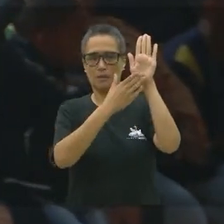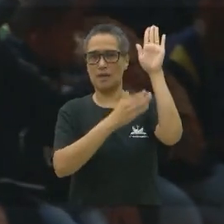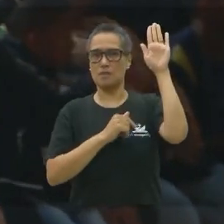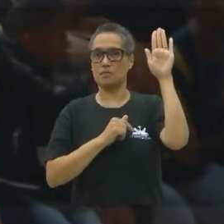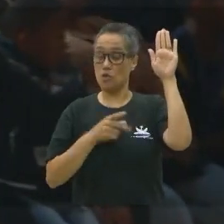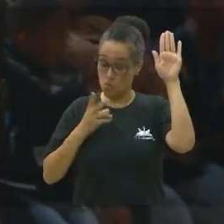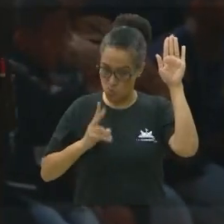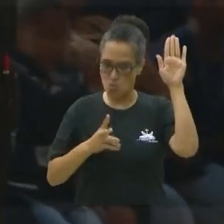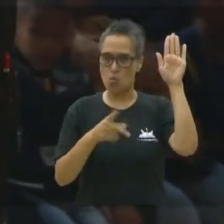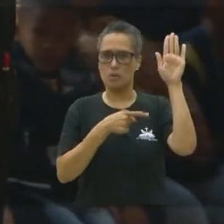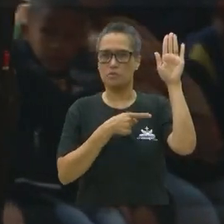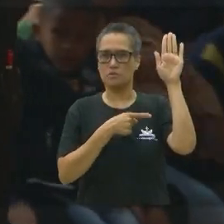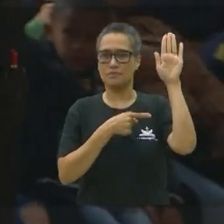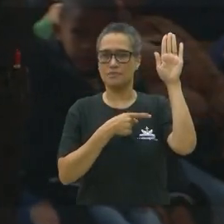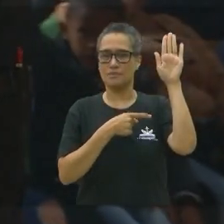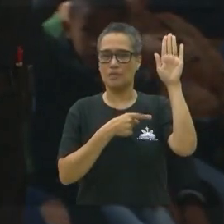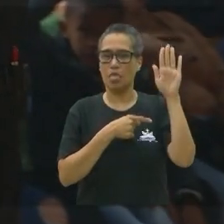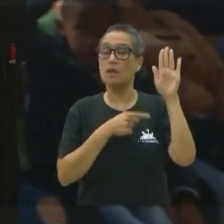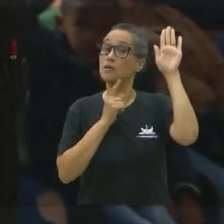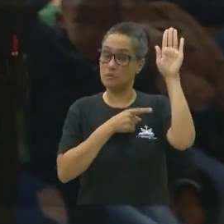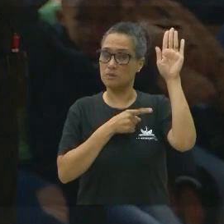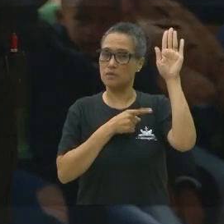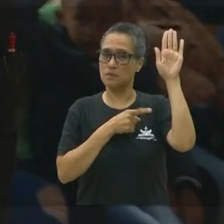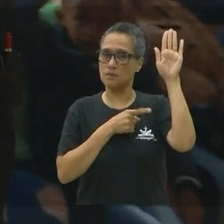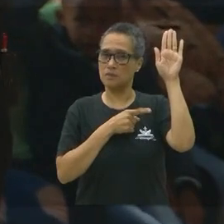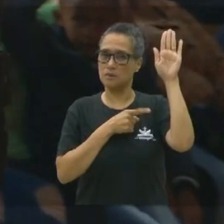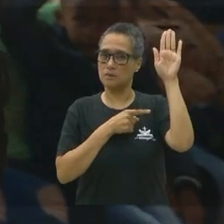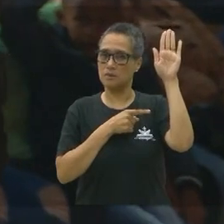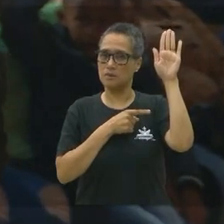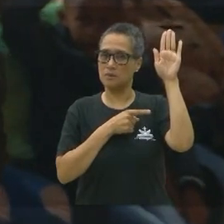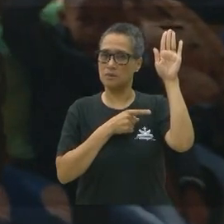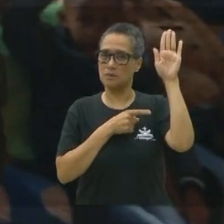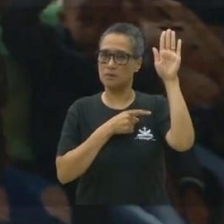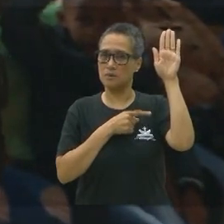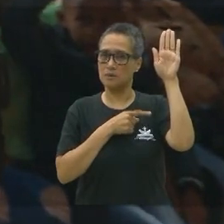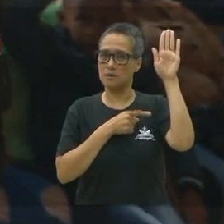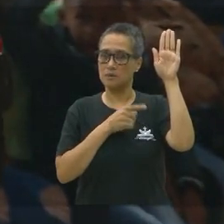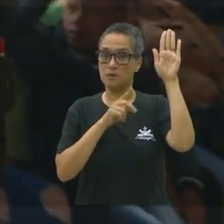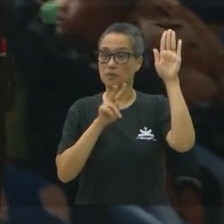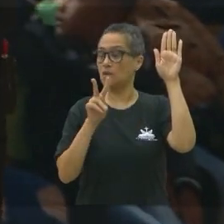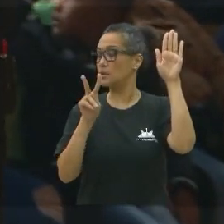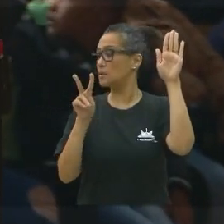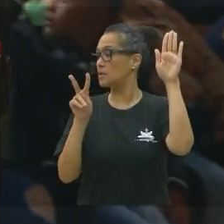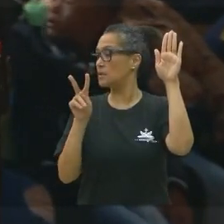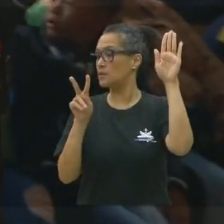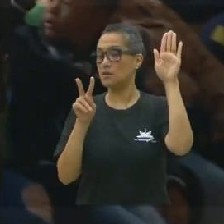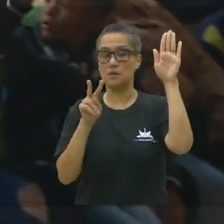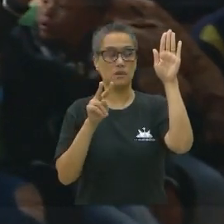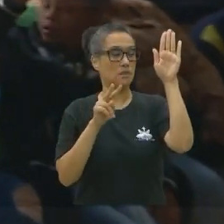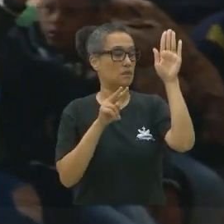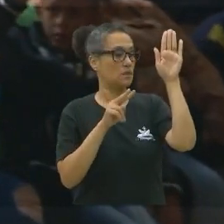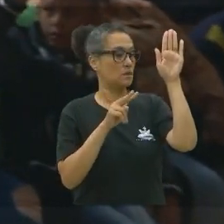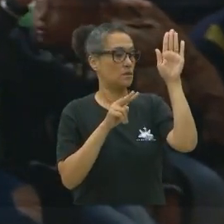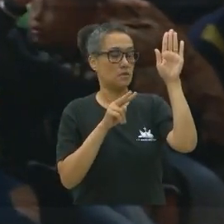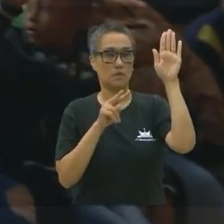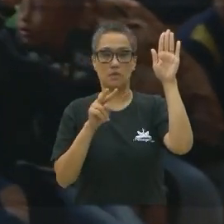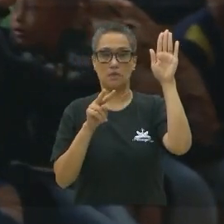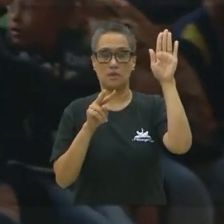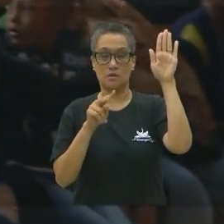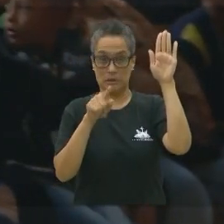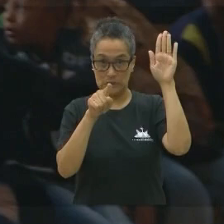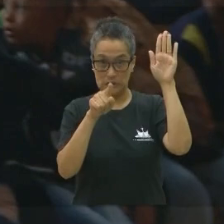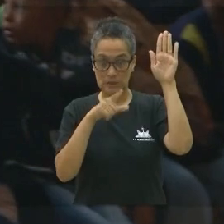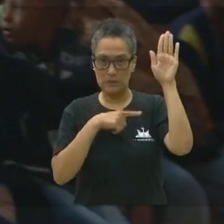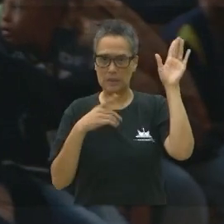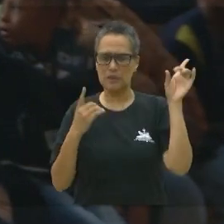Fica o braço levantado. Torce o pescoço aí, para um lado, para o outro. Se você achar alguém com o